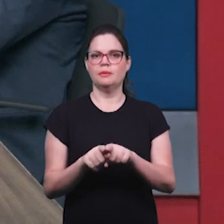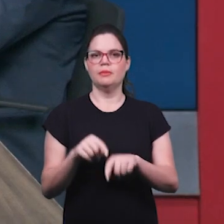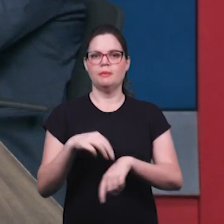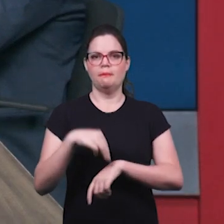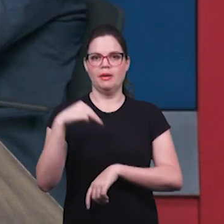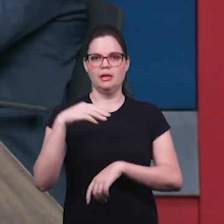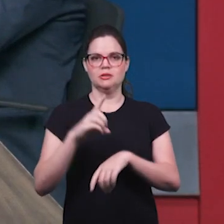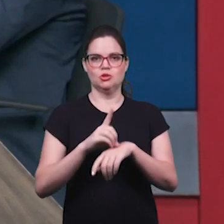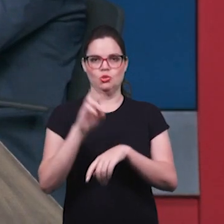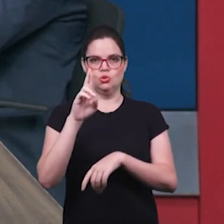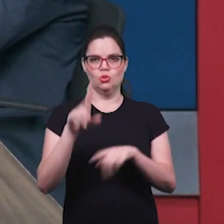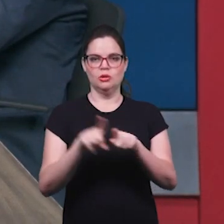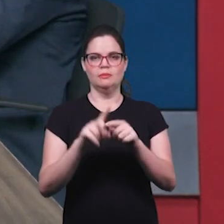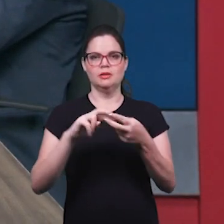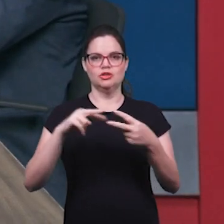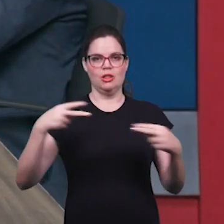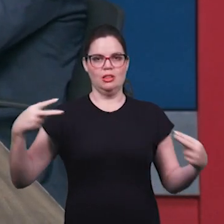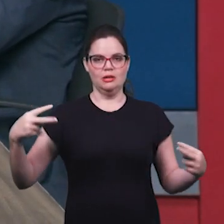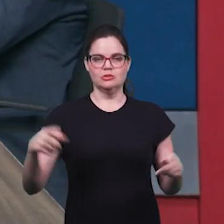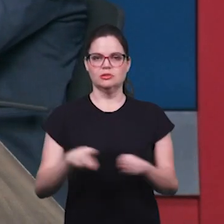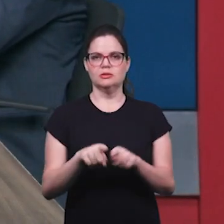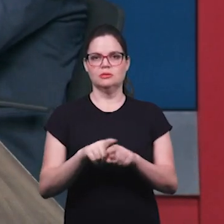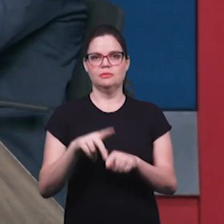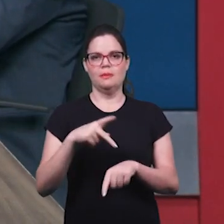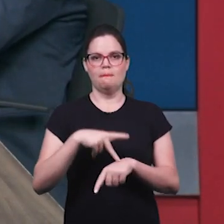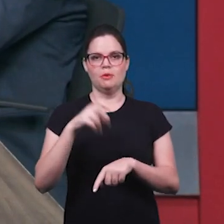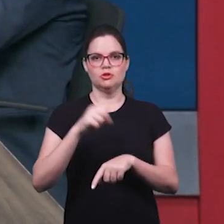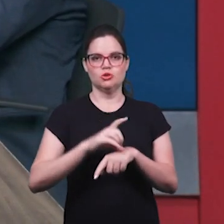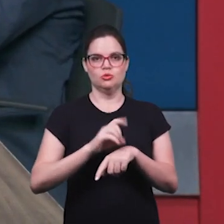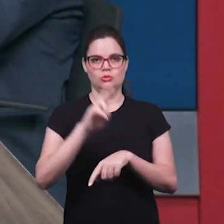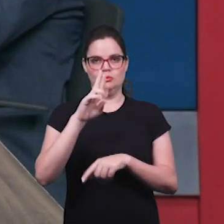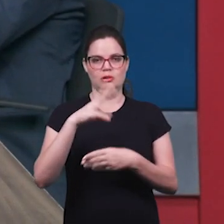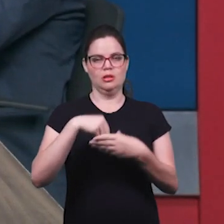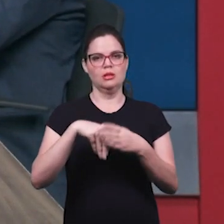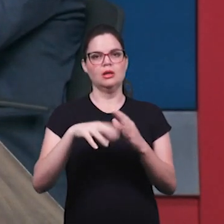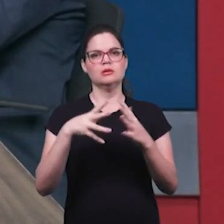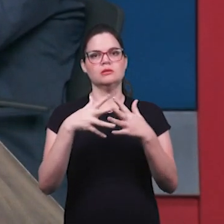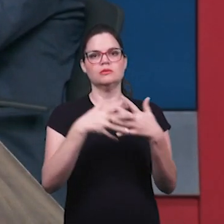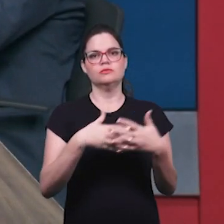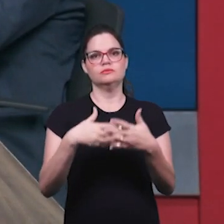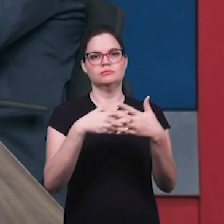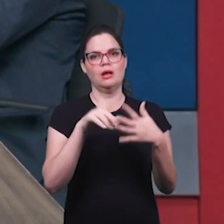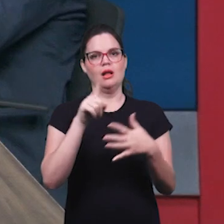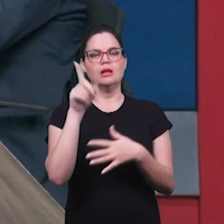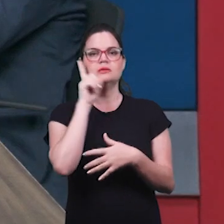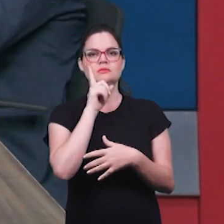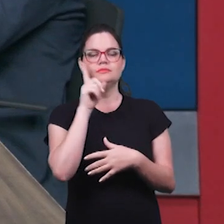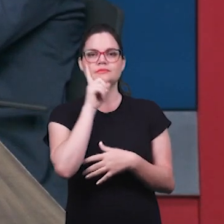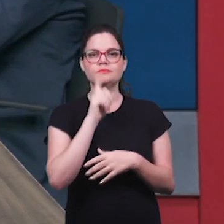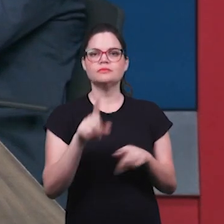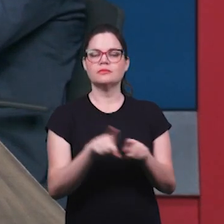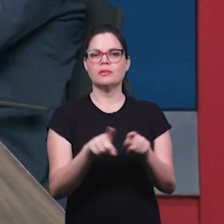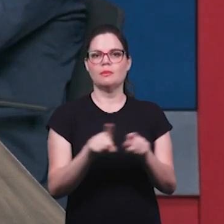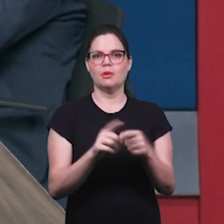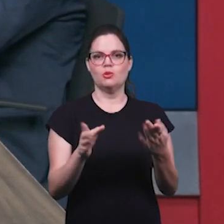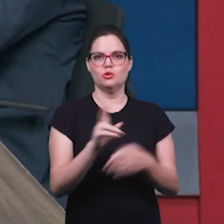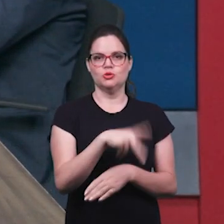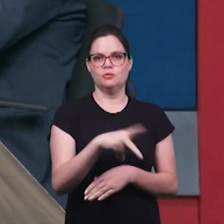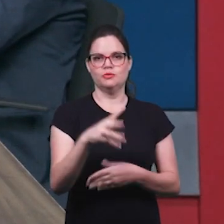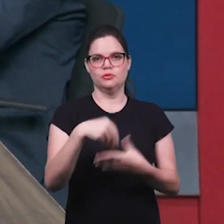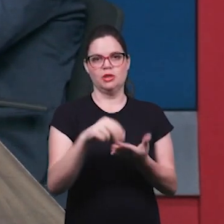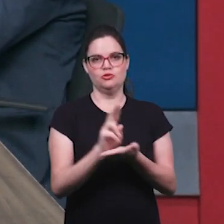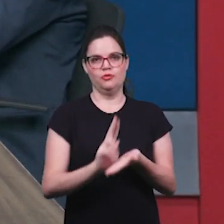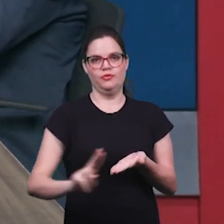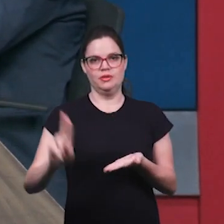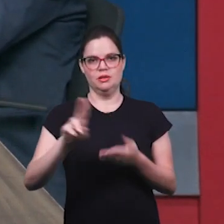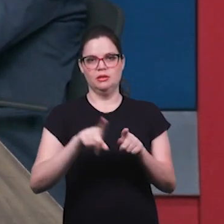é doutor em Genética, também tem pós-doutorado pela Universidade de Cambridge e atualmente ele é professor universitário e também